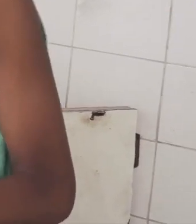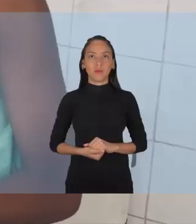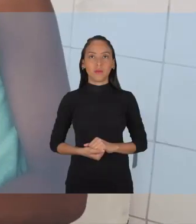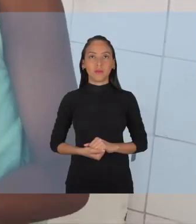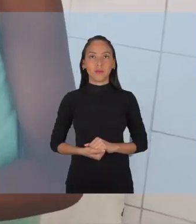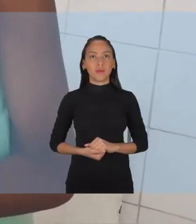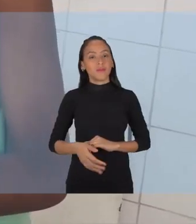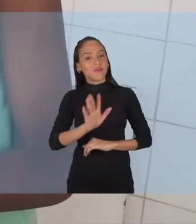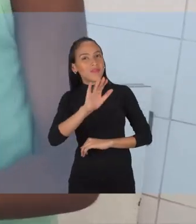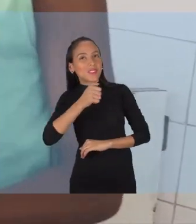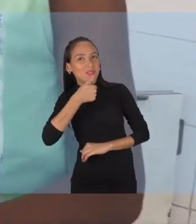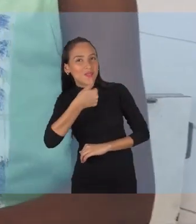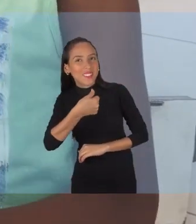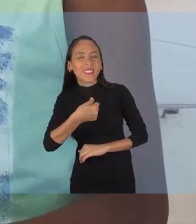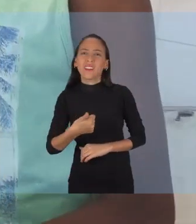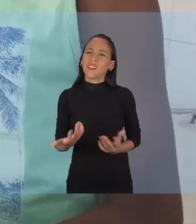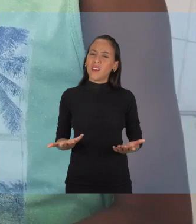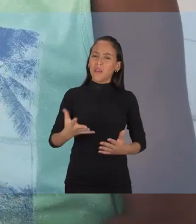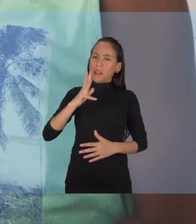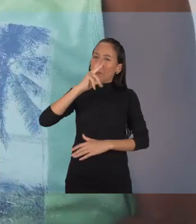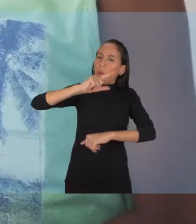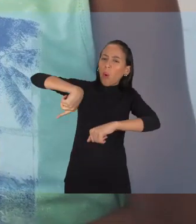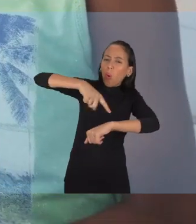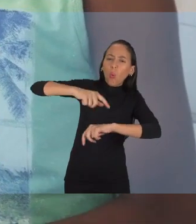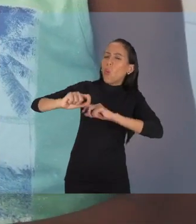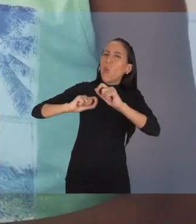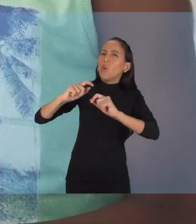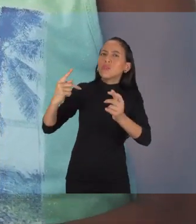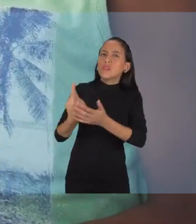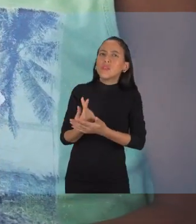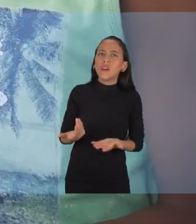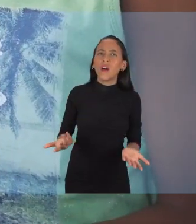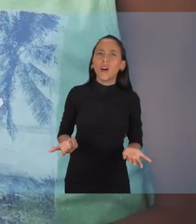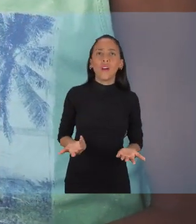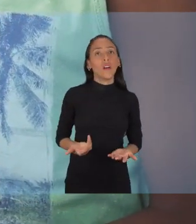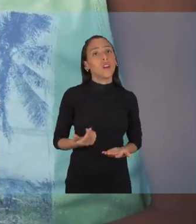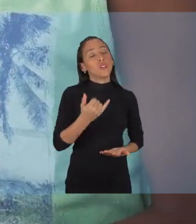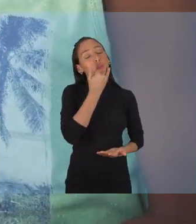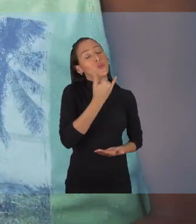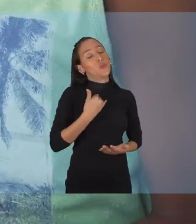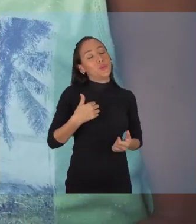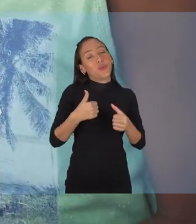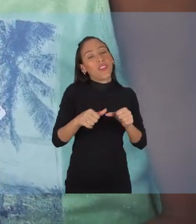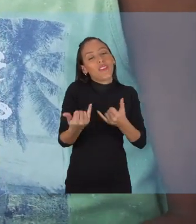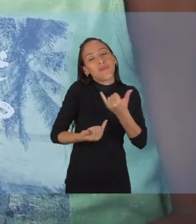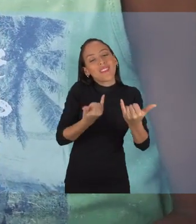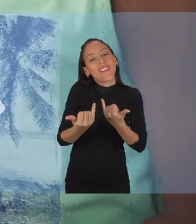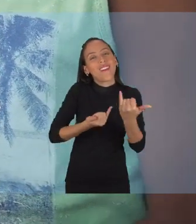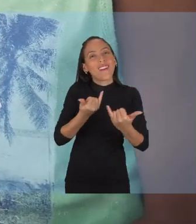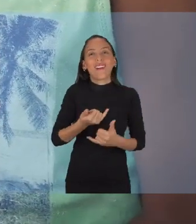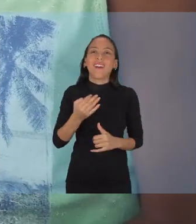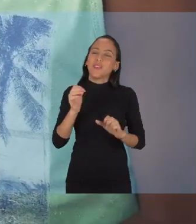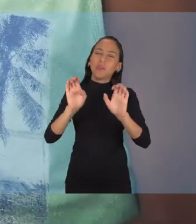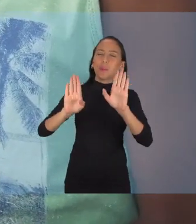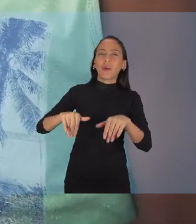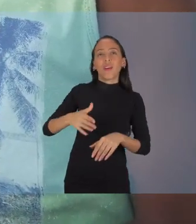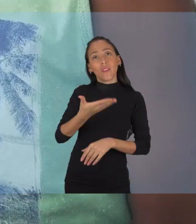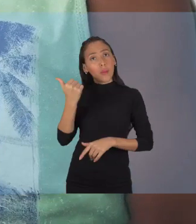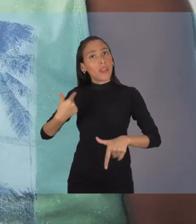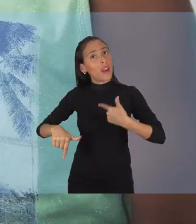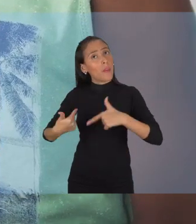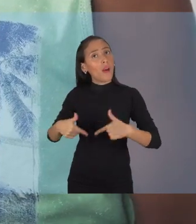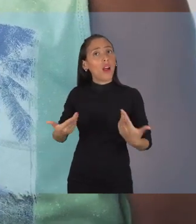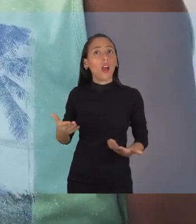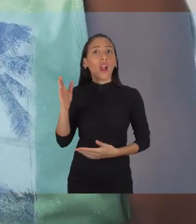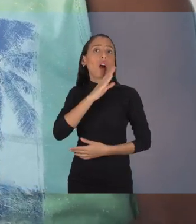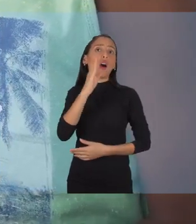Oi, Neto, tudo bem? E aí, pô, que demora foi essa, cara? Desculpa, que eu tava jogando. Tudo bem. Vamos trabalhar,